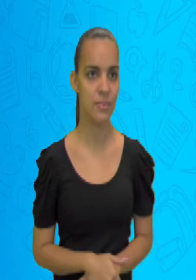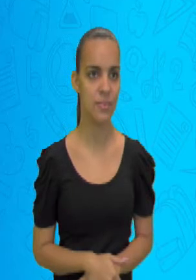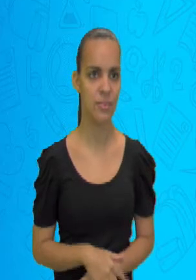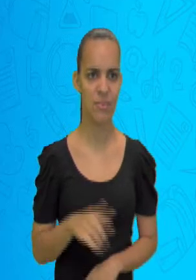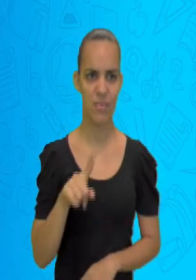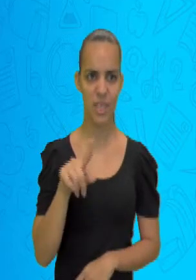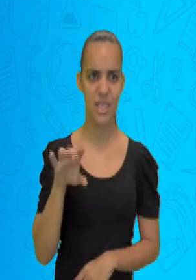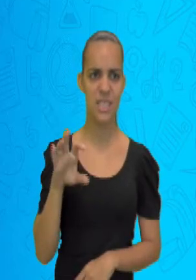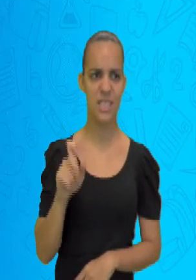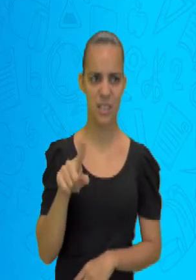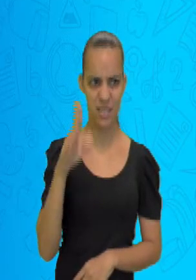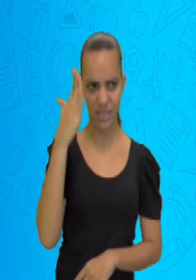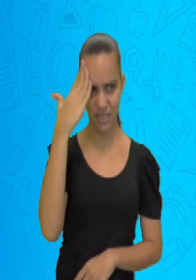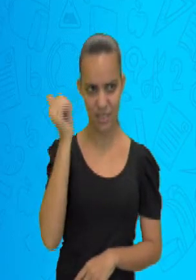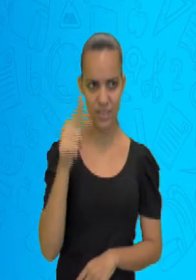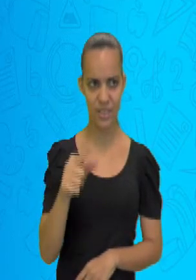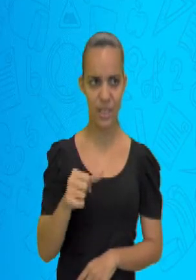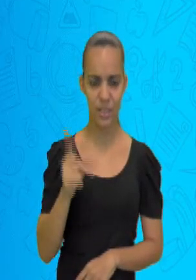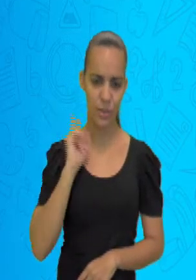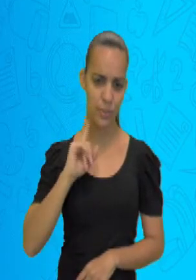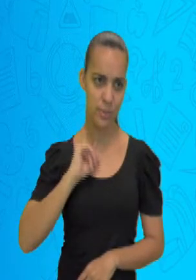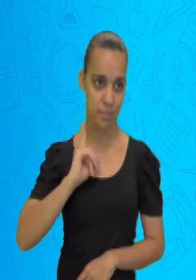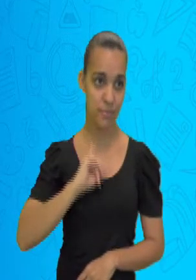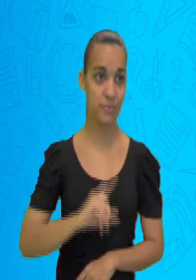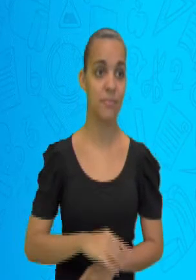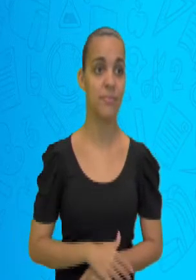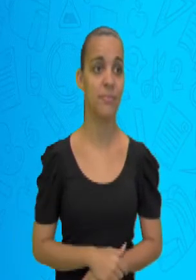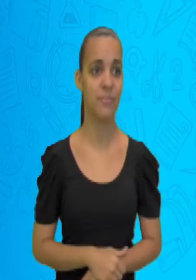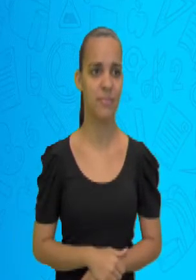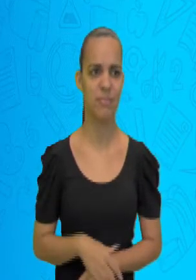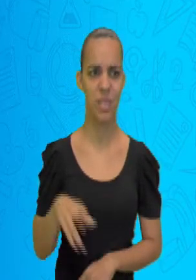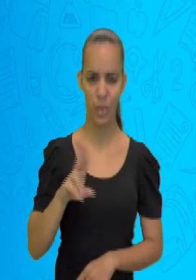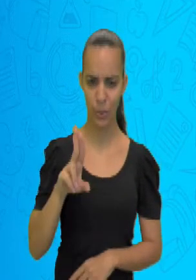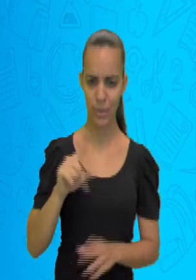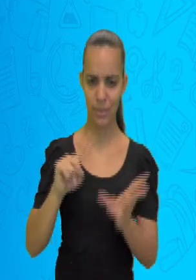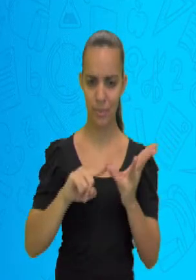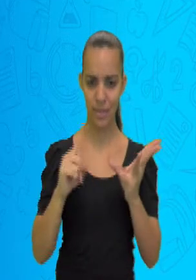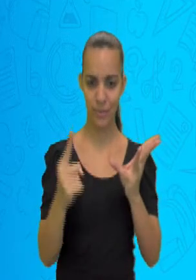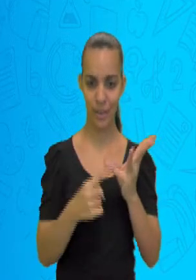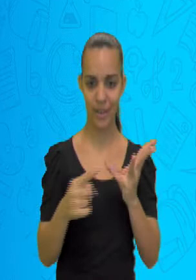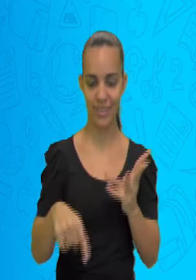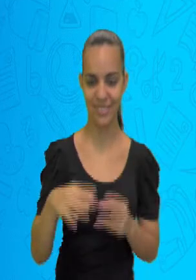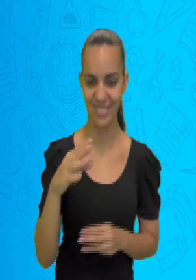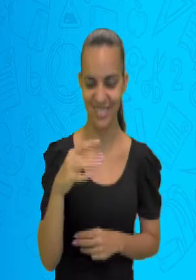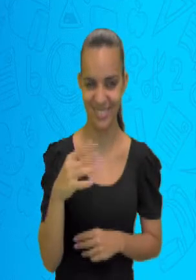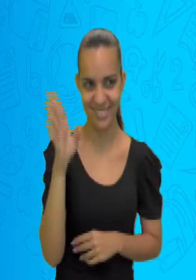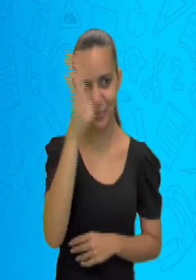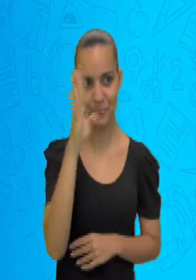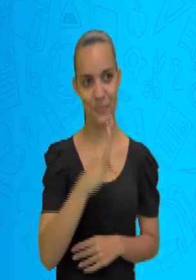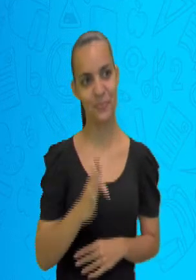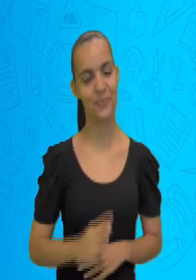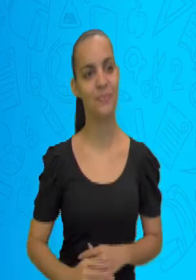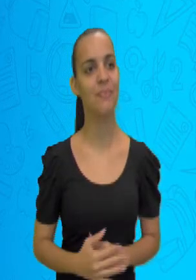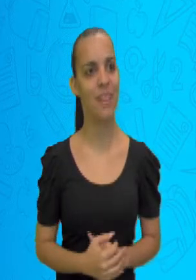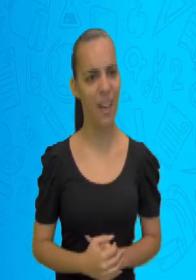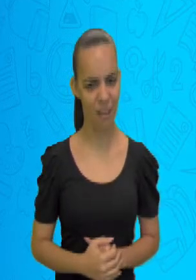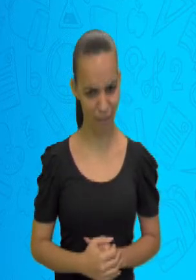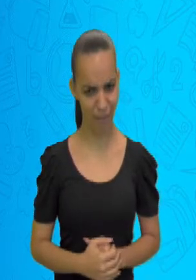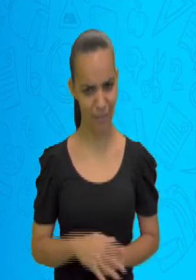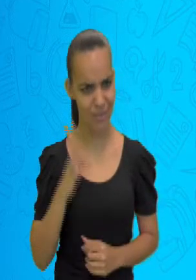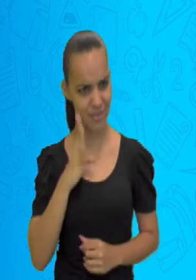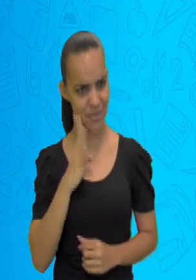Zé, você sabia que os mineiros usam mais vogal no Brasil? Uai,